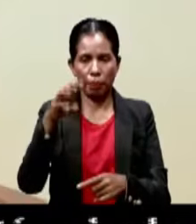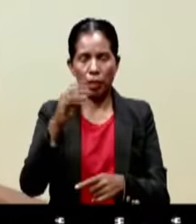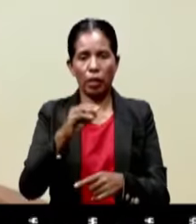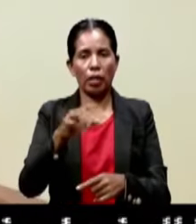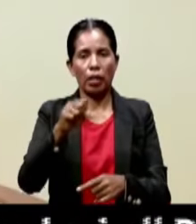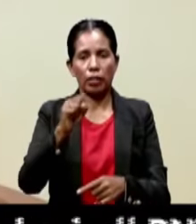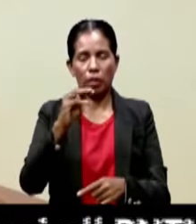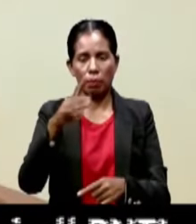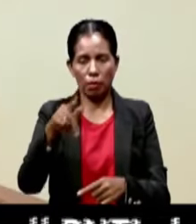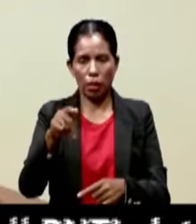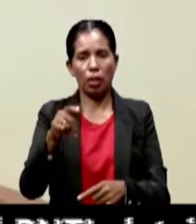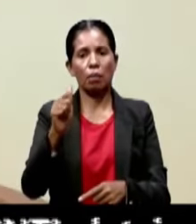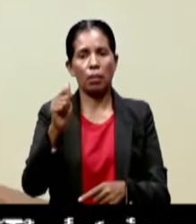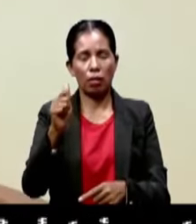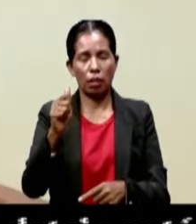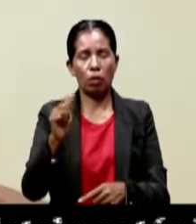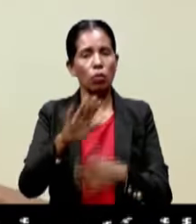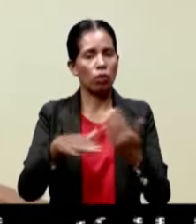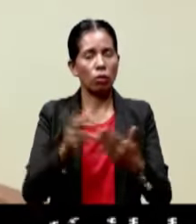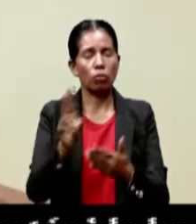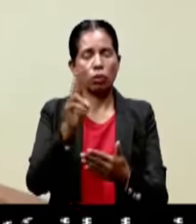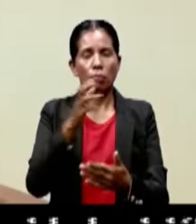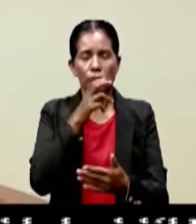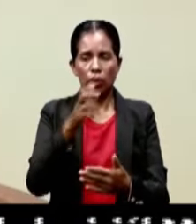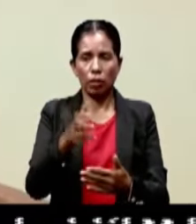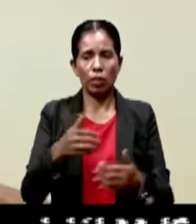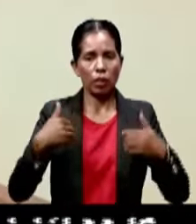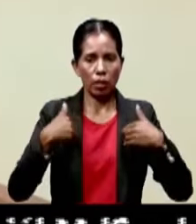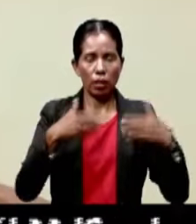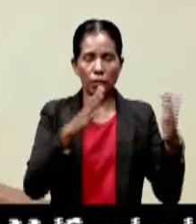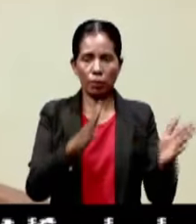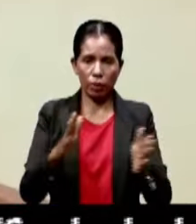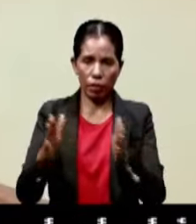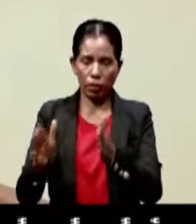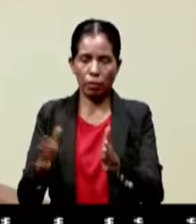português. Então, ia processo de